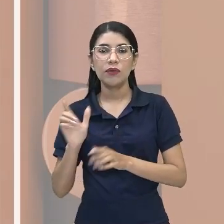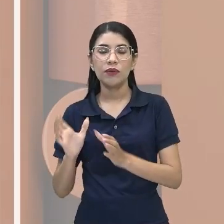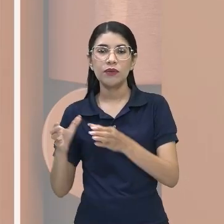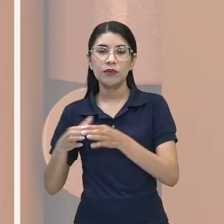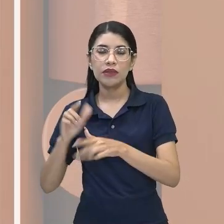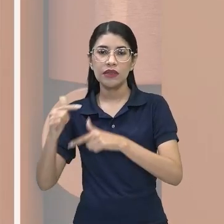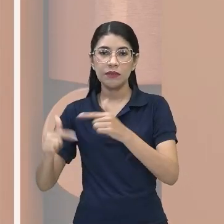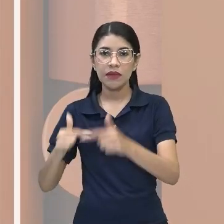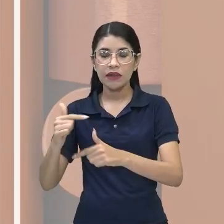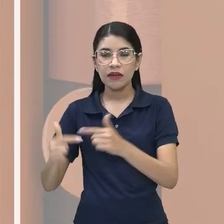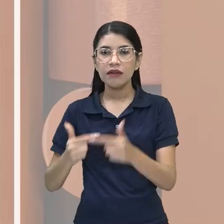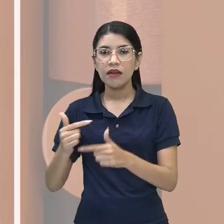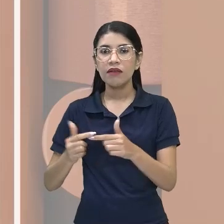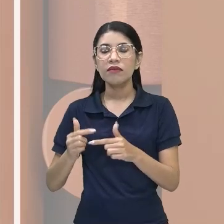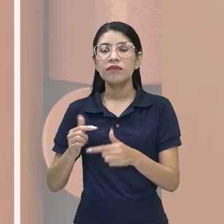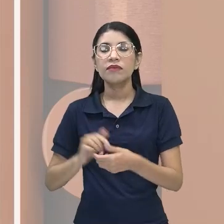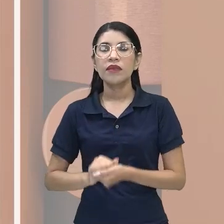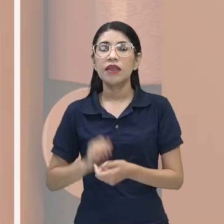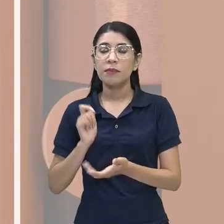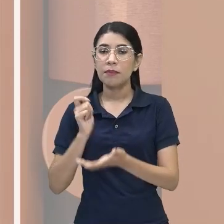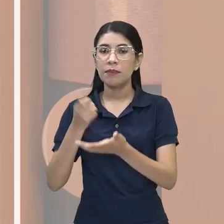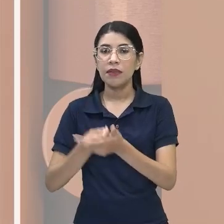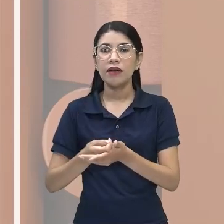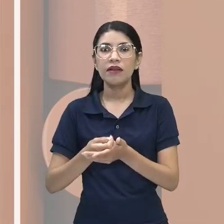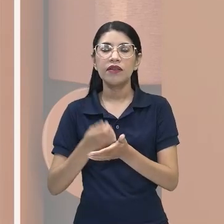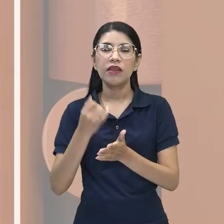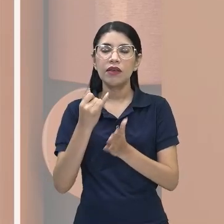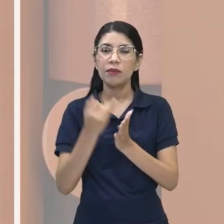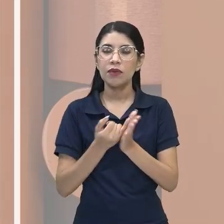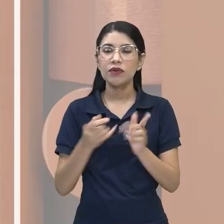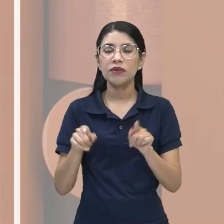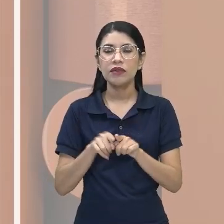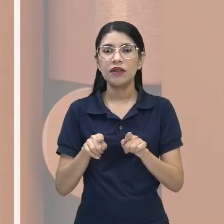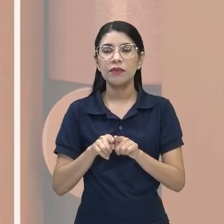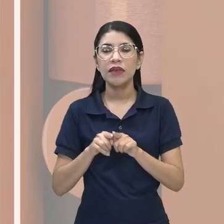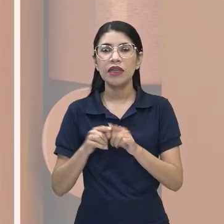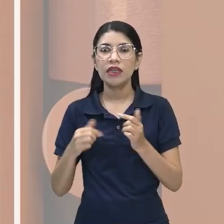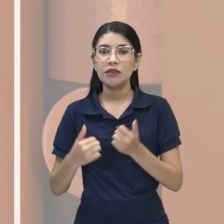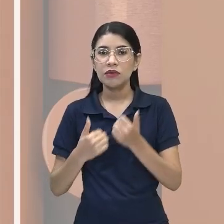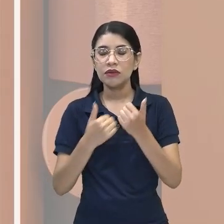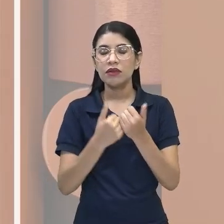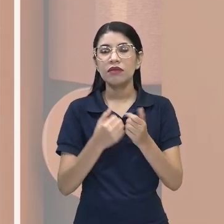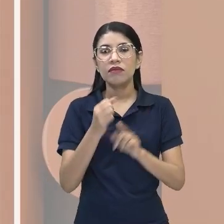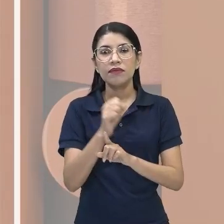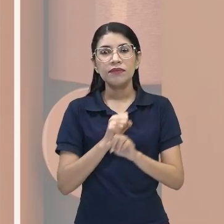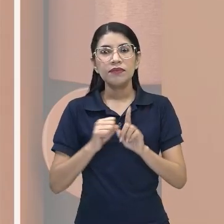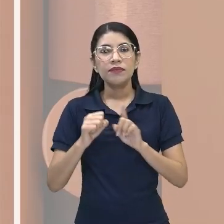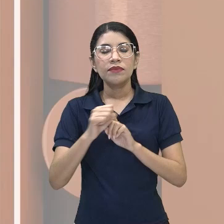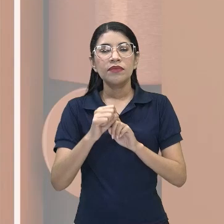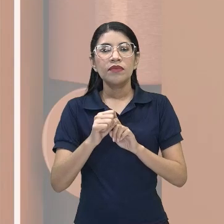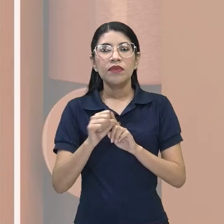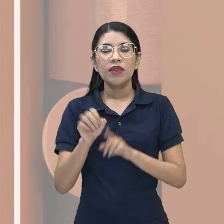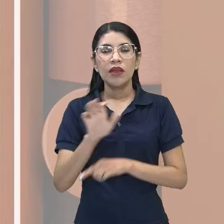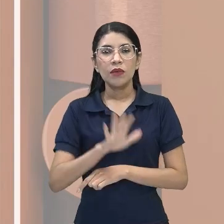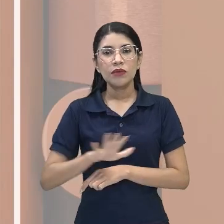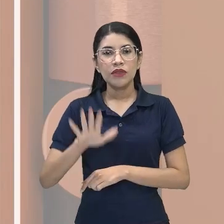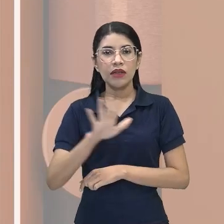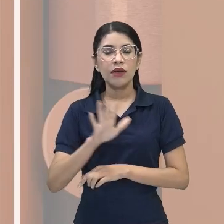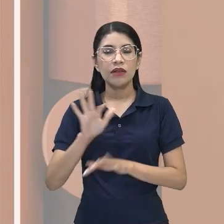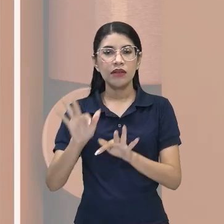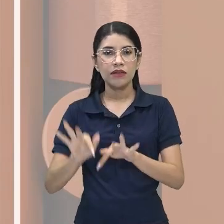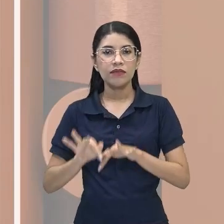quem trabalhava, quem pagava imposto e quem sustentava toda a sociedade feudal. Falando